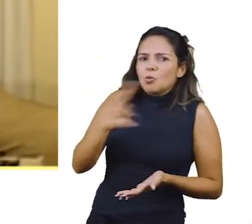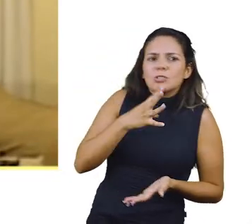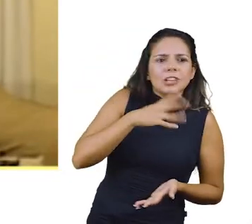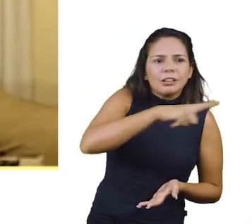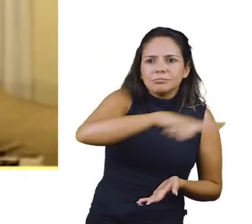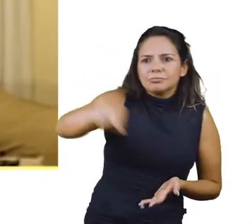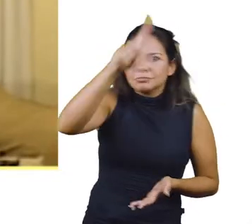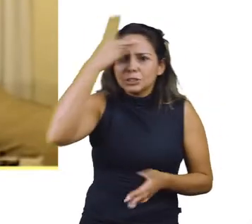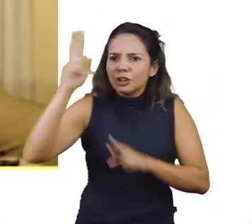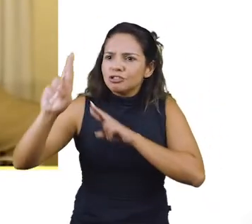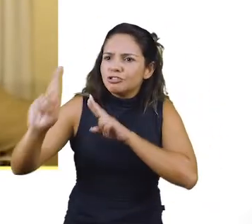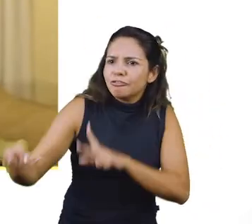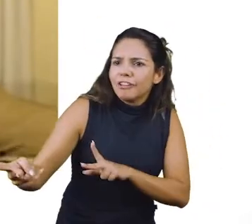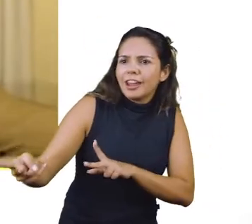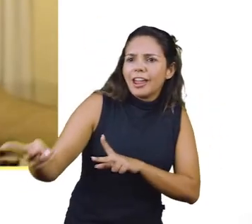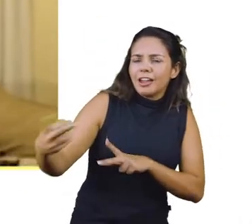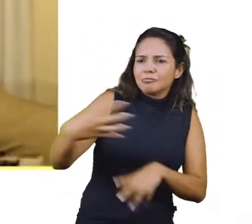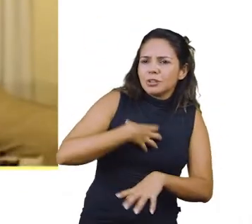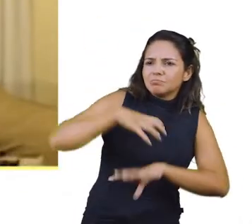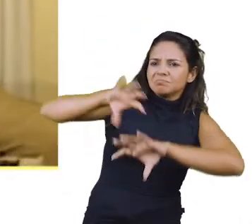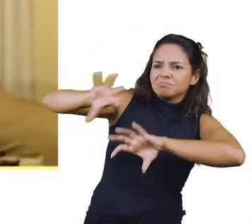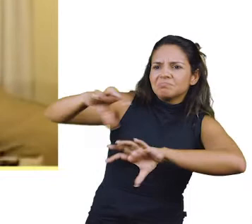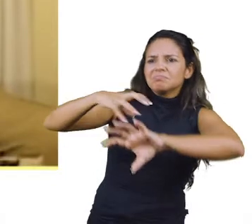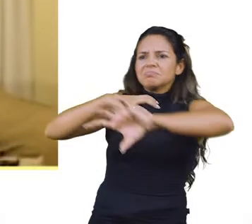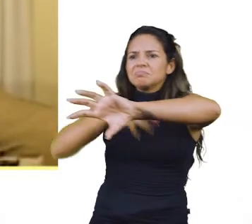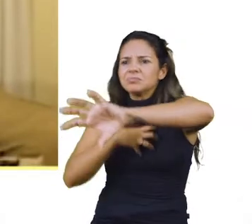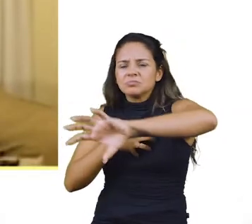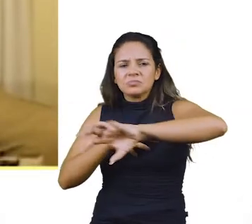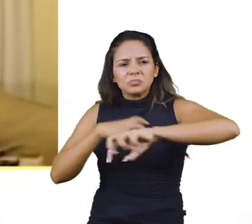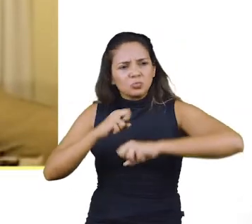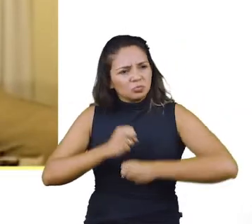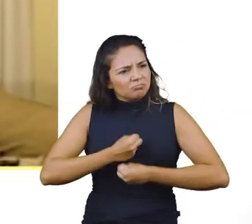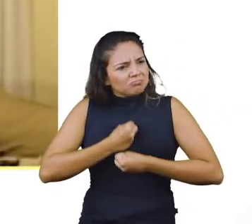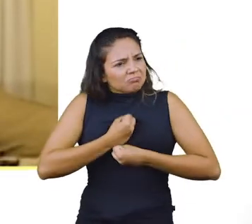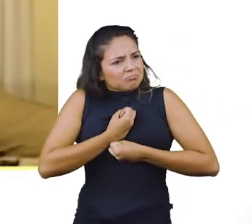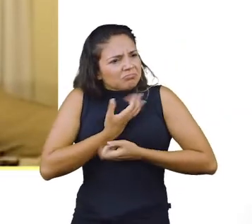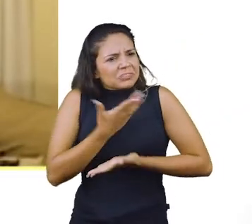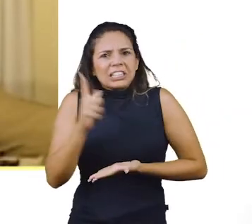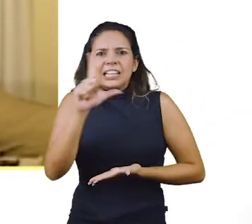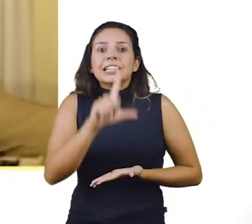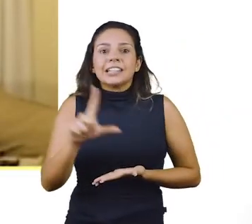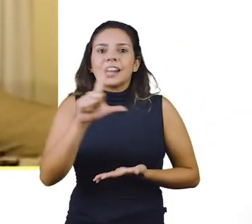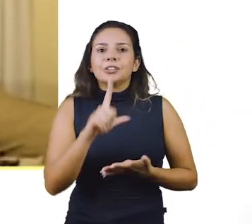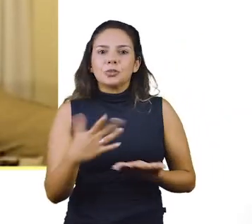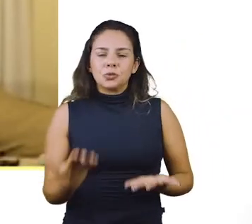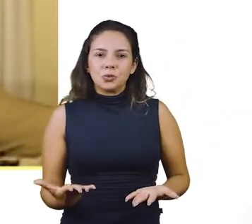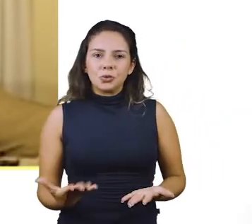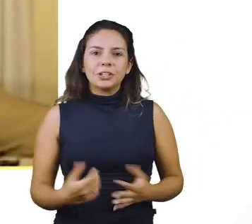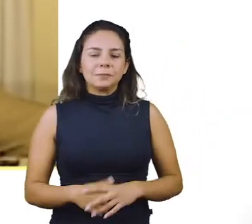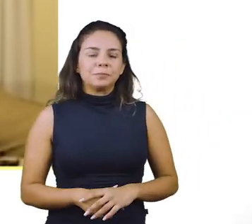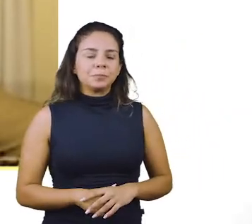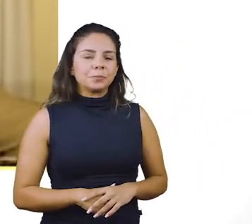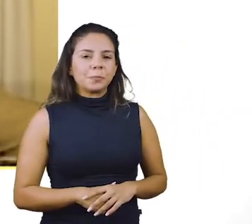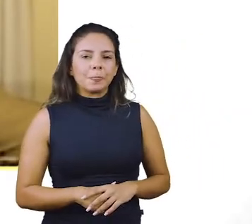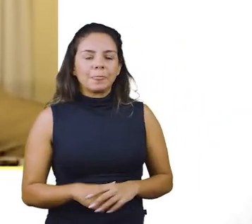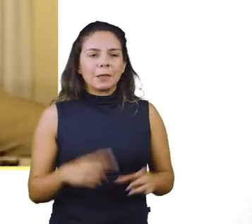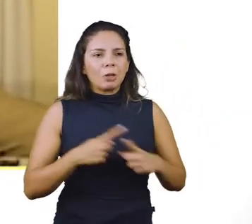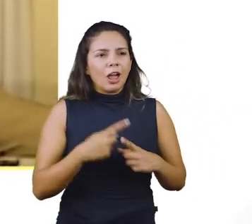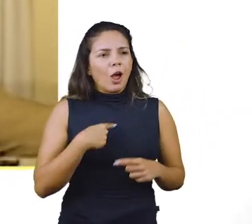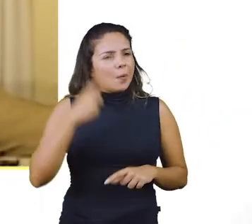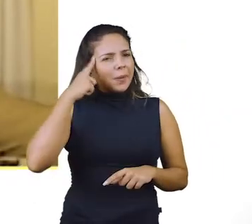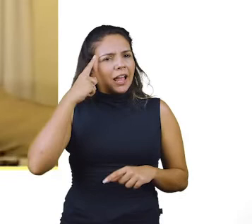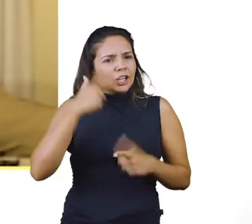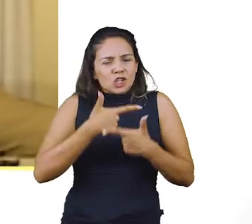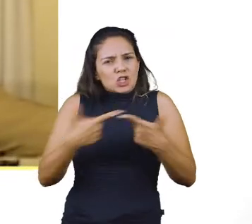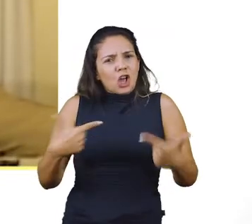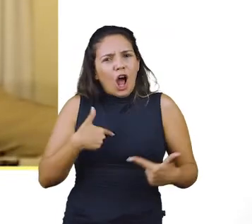conhecer situações que muito provavelmente muita gente vai passar pela vida e não vai imaginar poder ter tido aquela oportunidade.